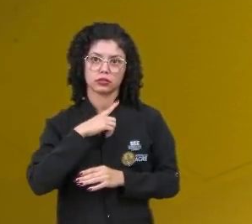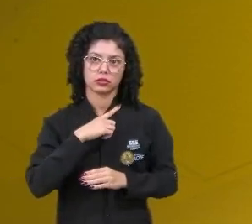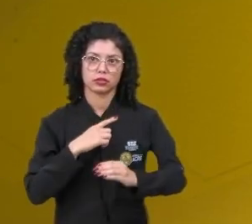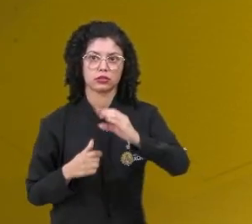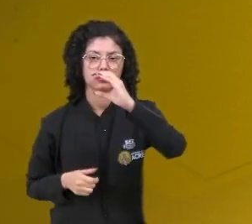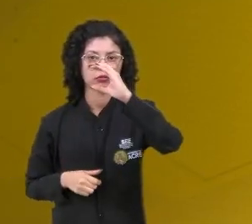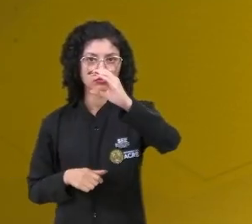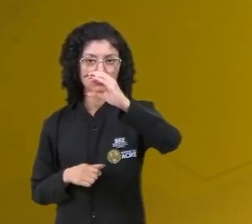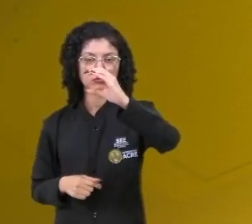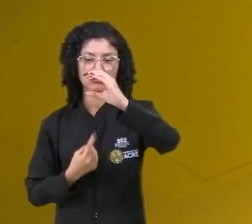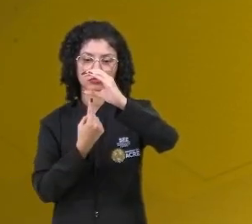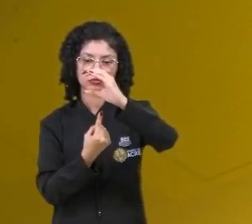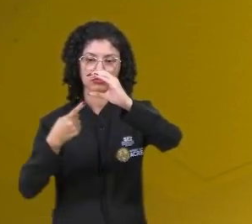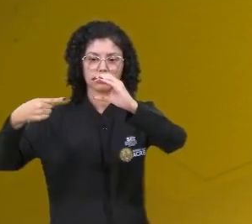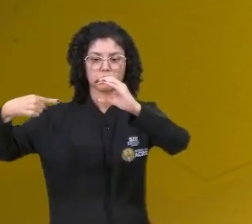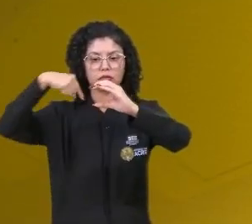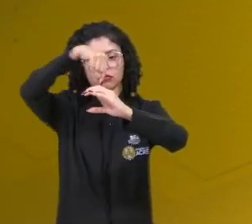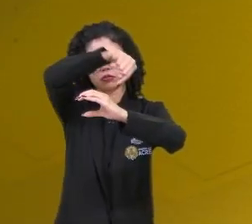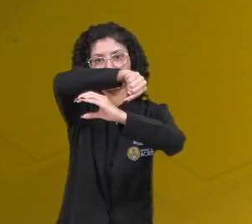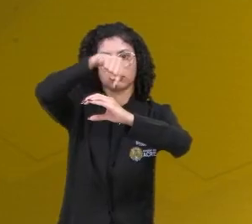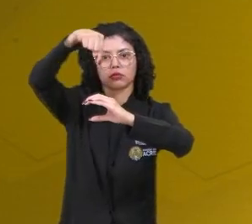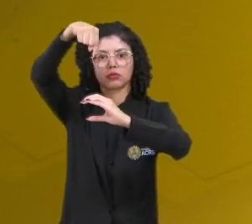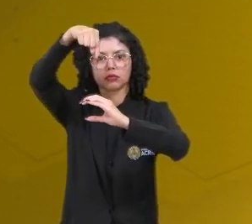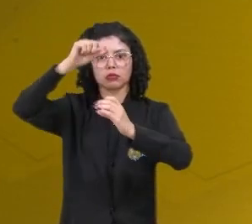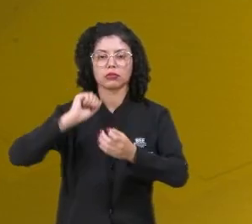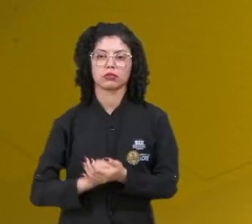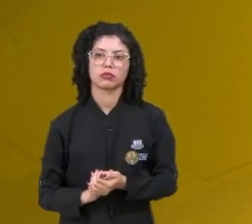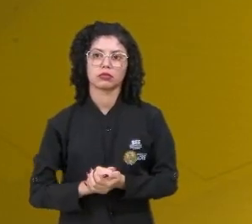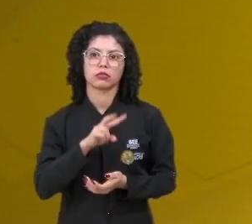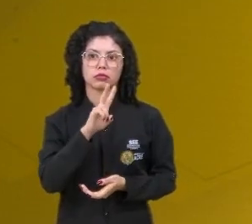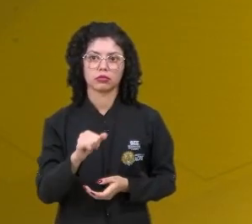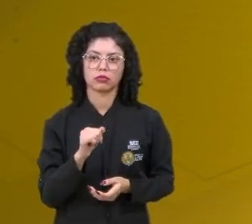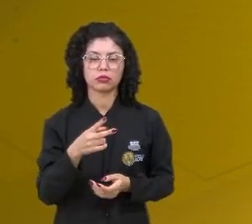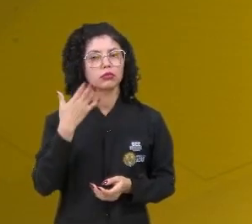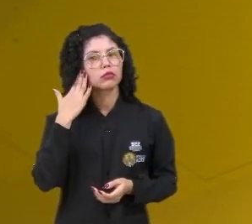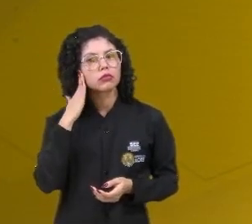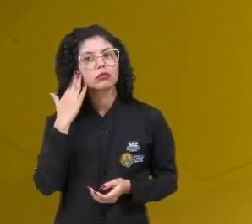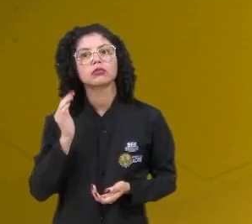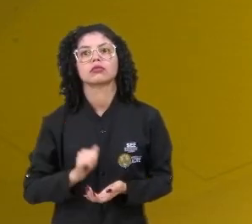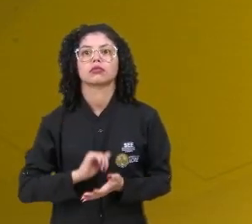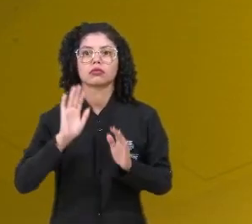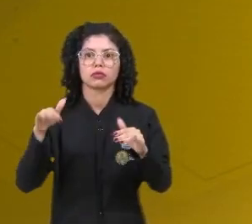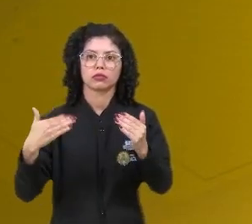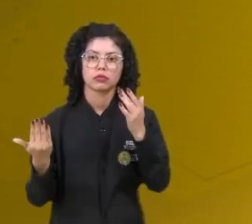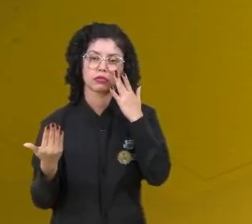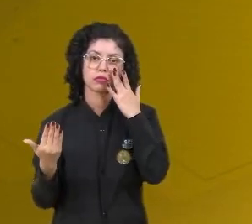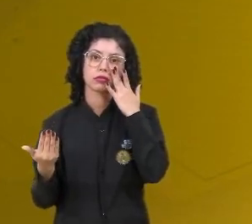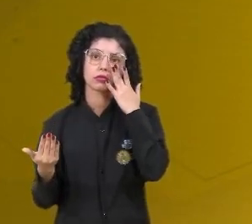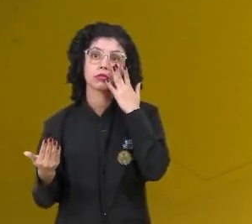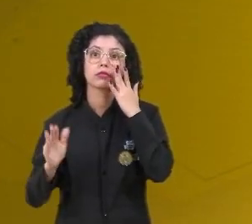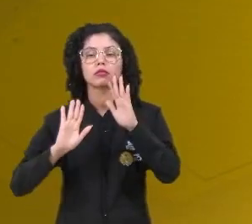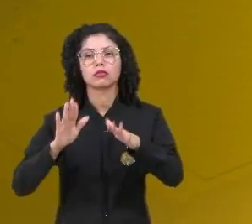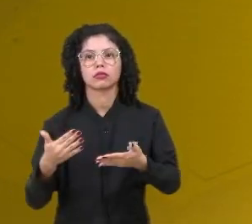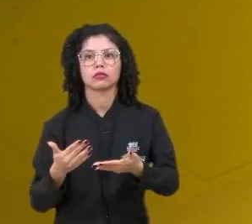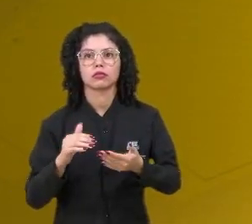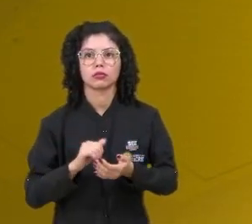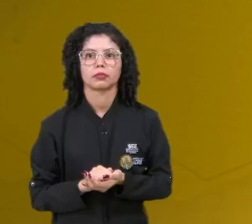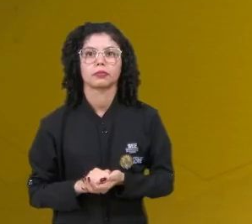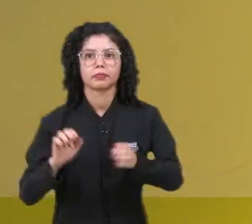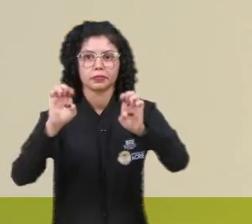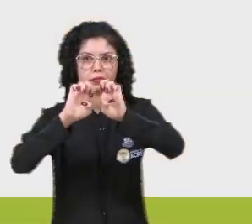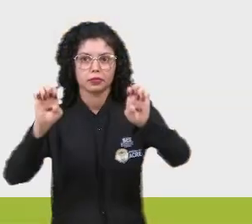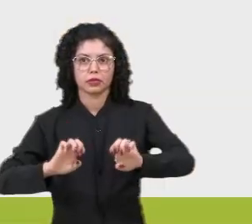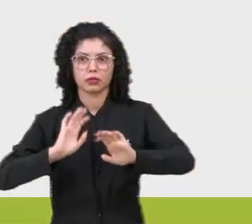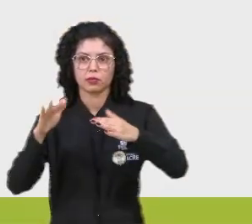vai fazer. É através das ligações sigmas que você vai compreender aí qual é a geometria e qual